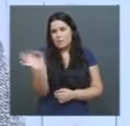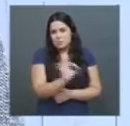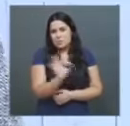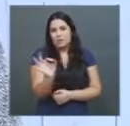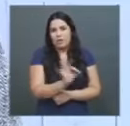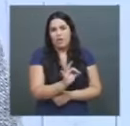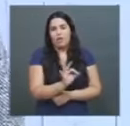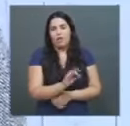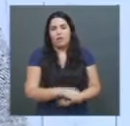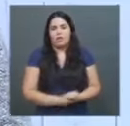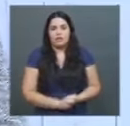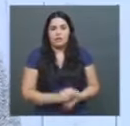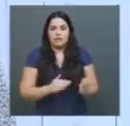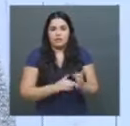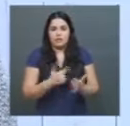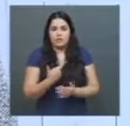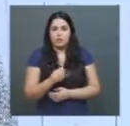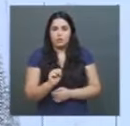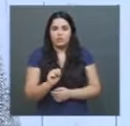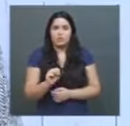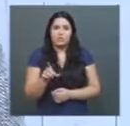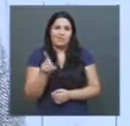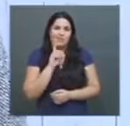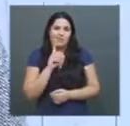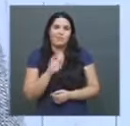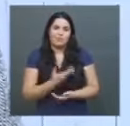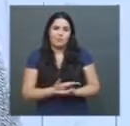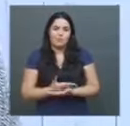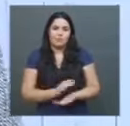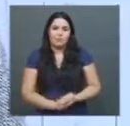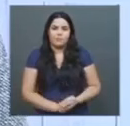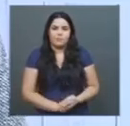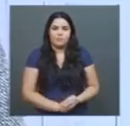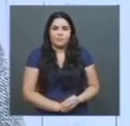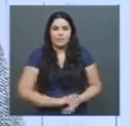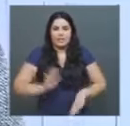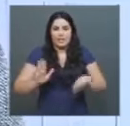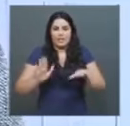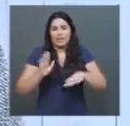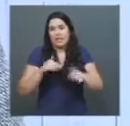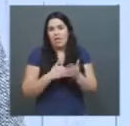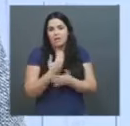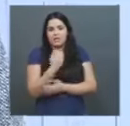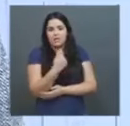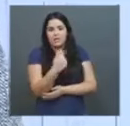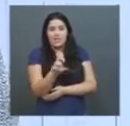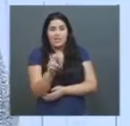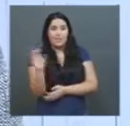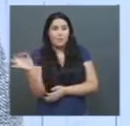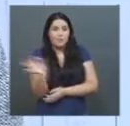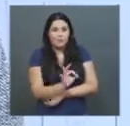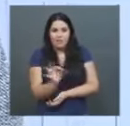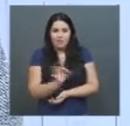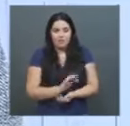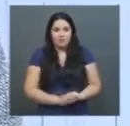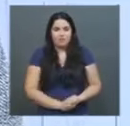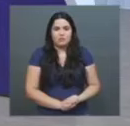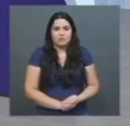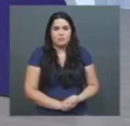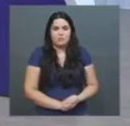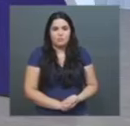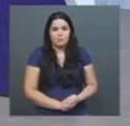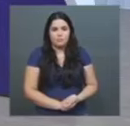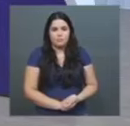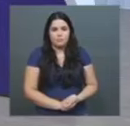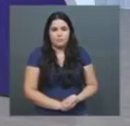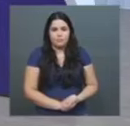70%, em alguns locais até 75% da taxa de mortalidade infantil até o primeiro ano de vida. Então,